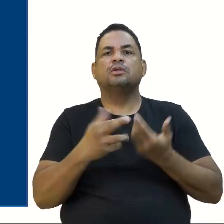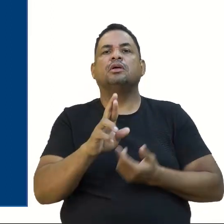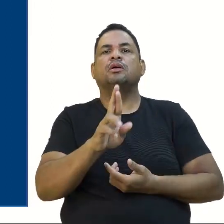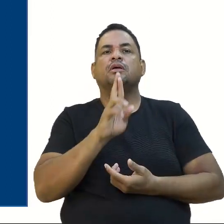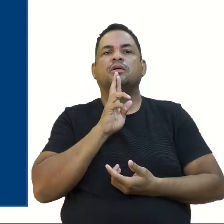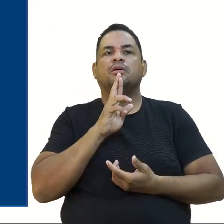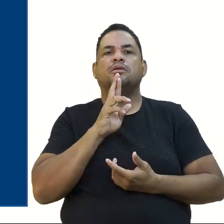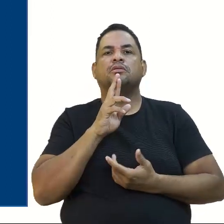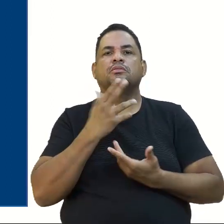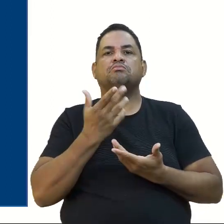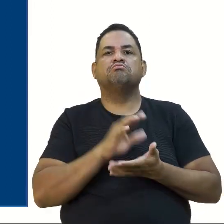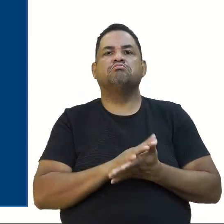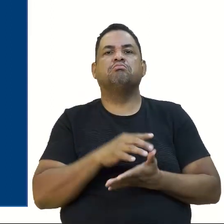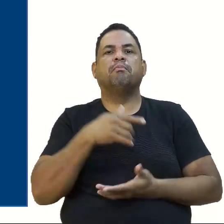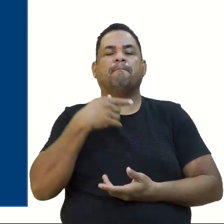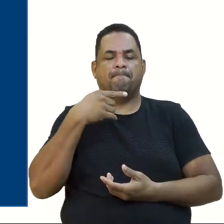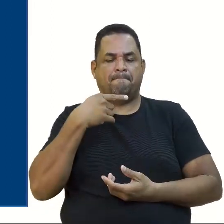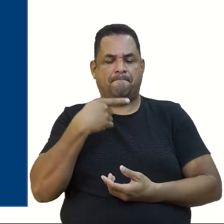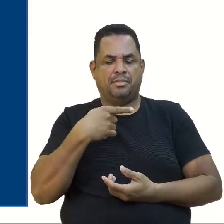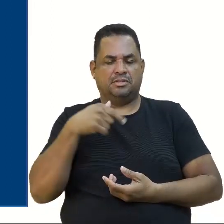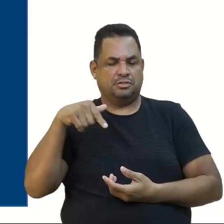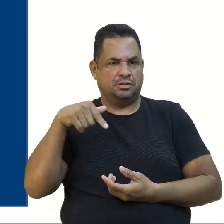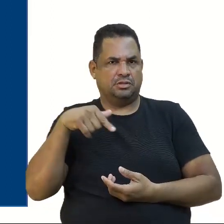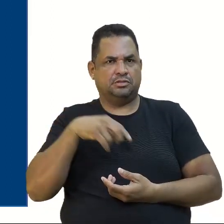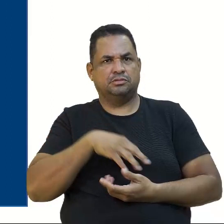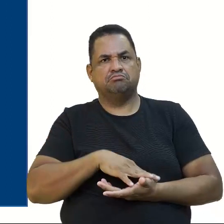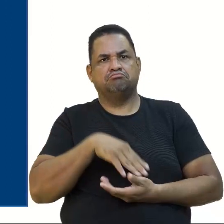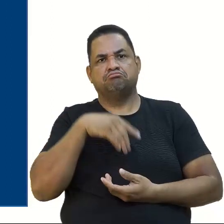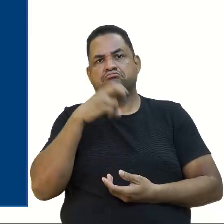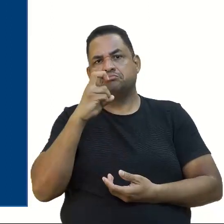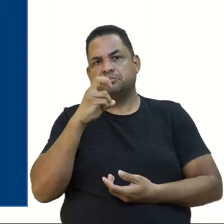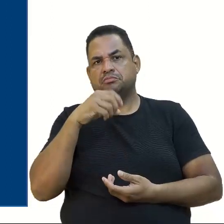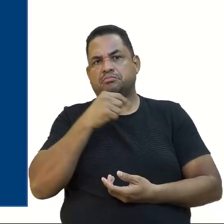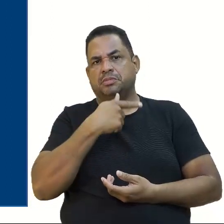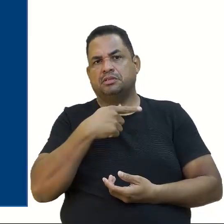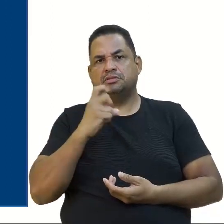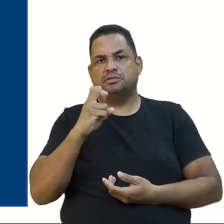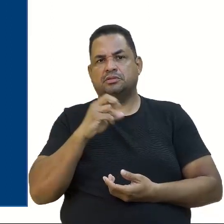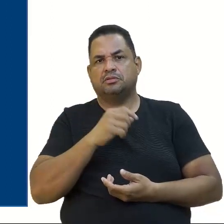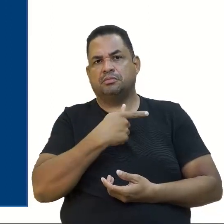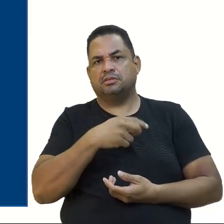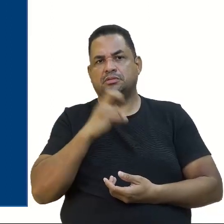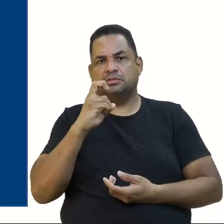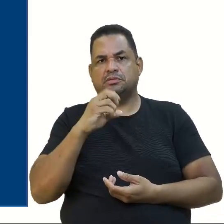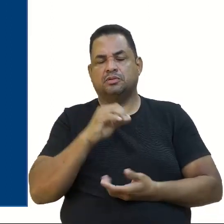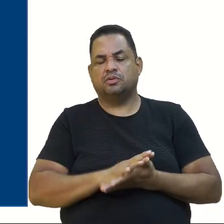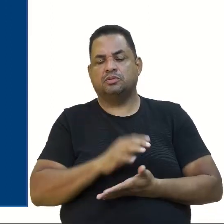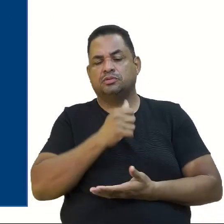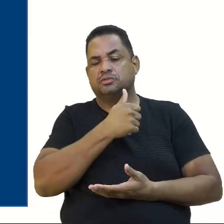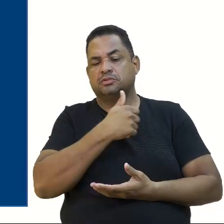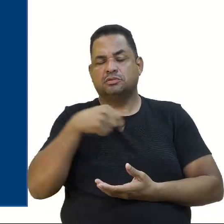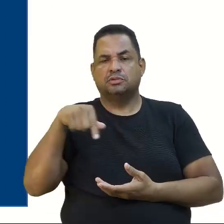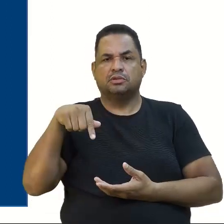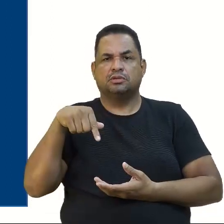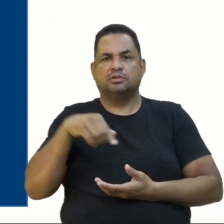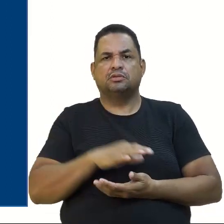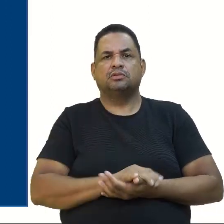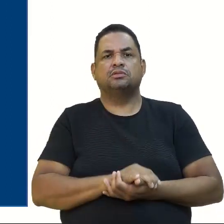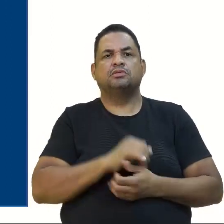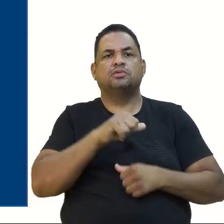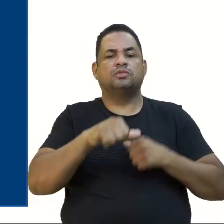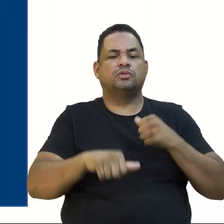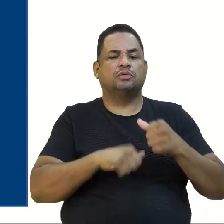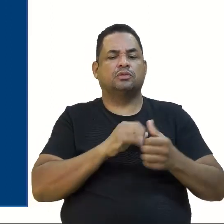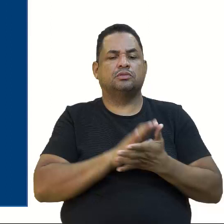vai dar menos 7, menos 5, nós estamos falando de função. 5 ou 7. Tem que substituir. No lugar do